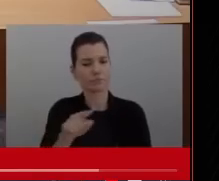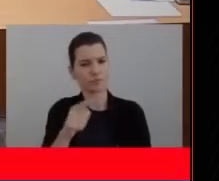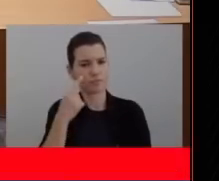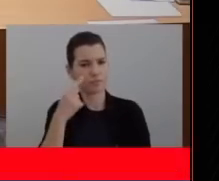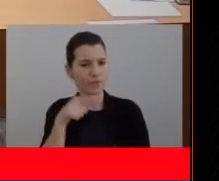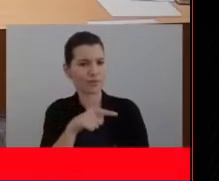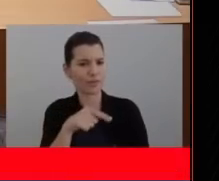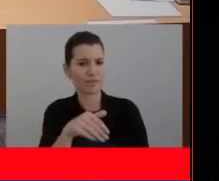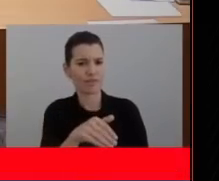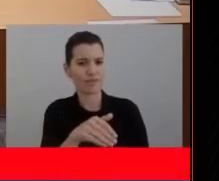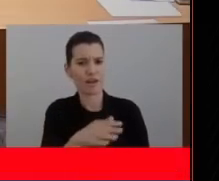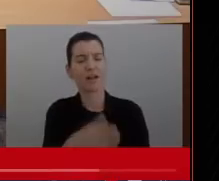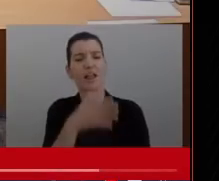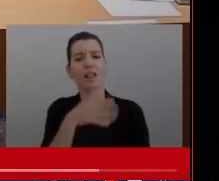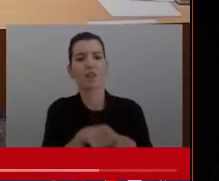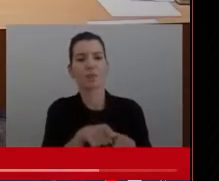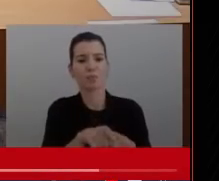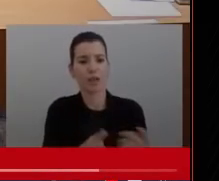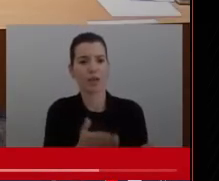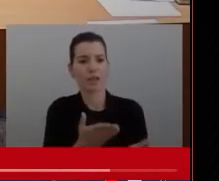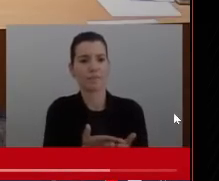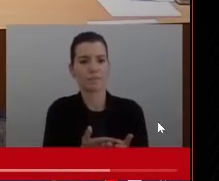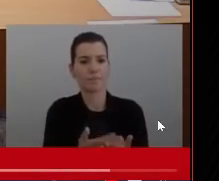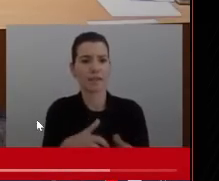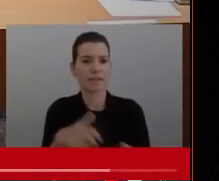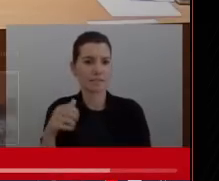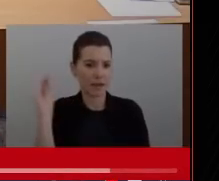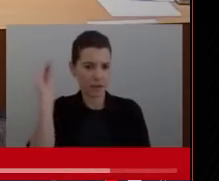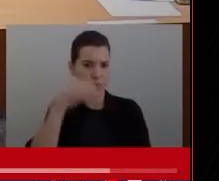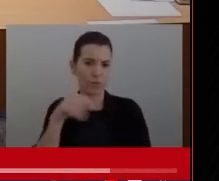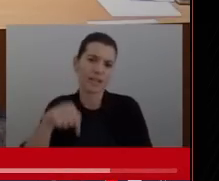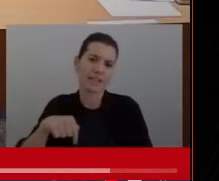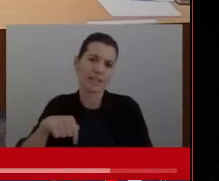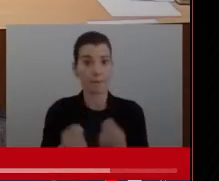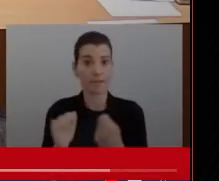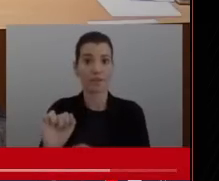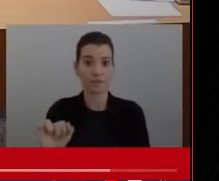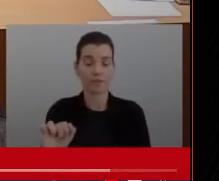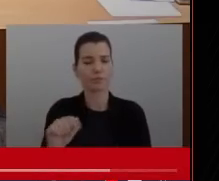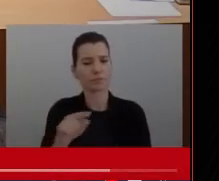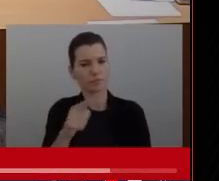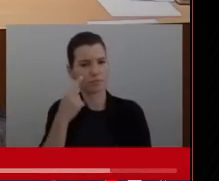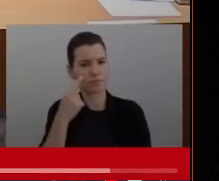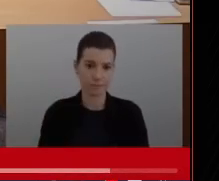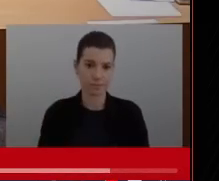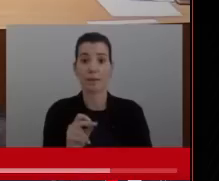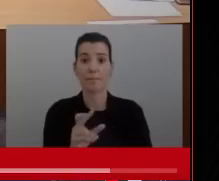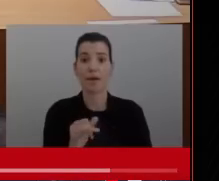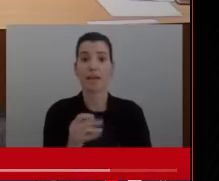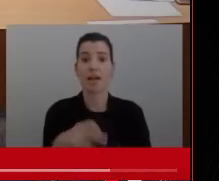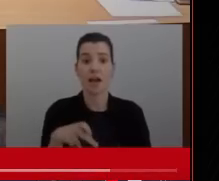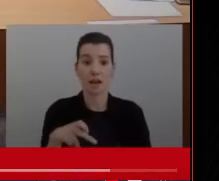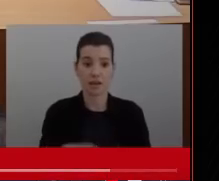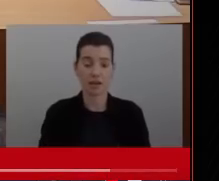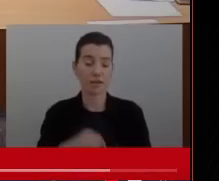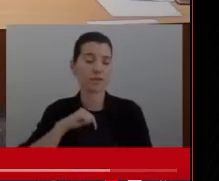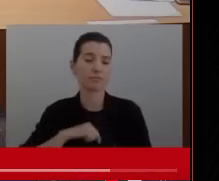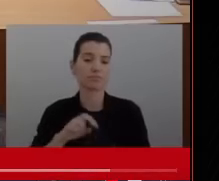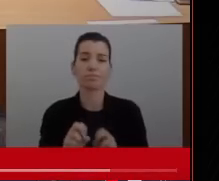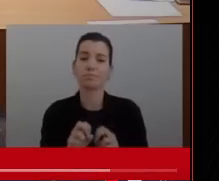da República tá aqui estagiar só está a querer mostrar a república a